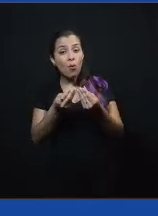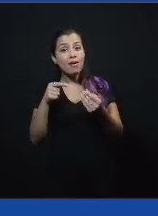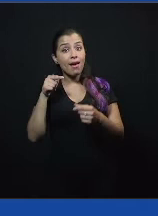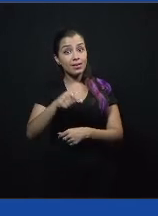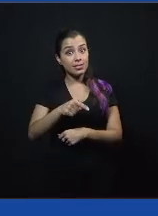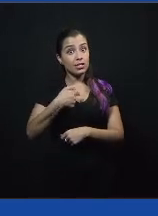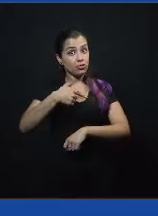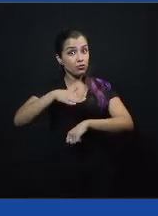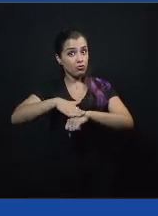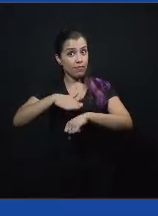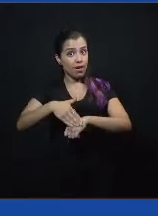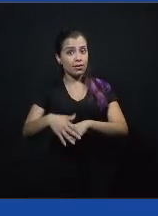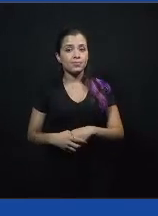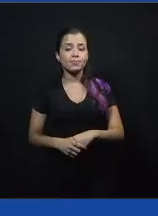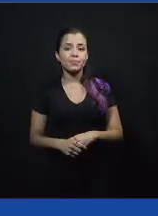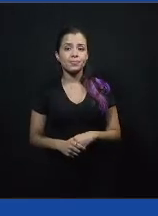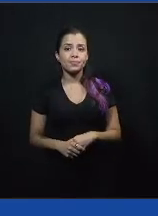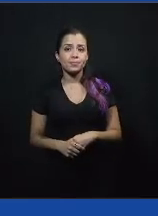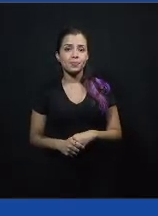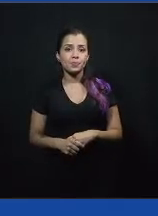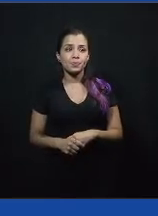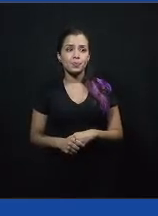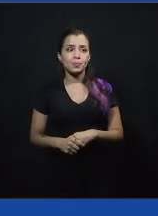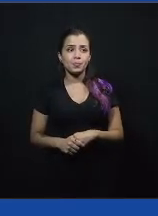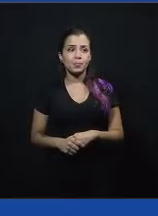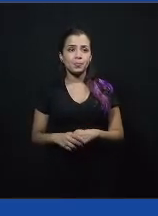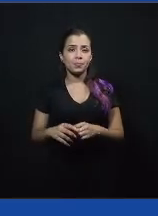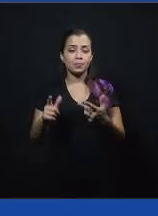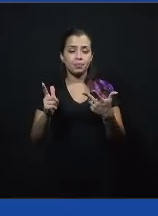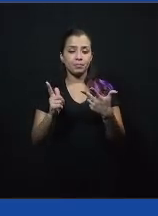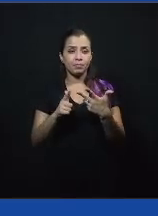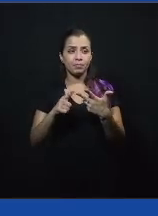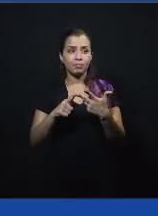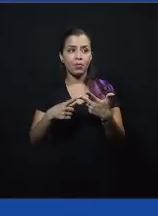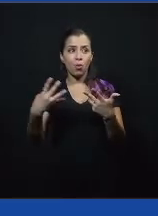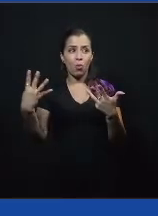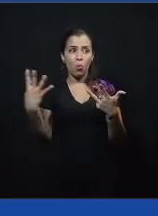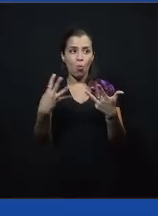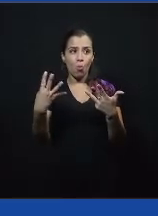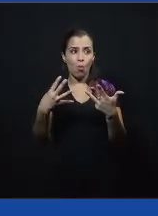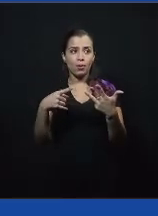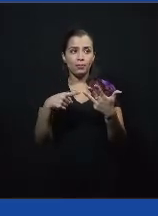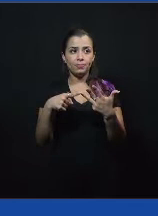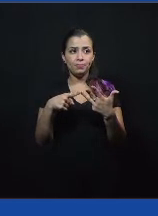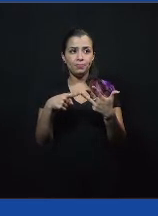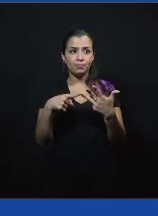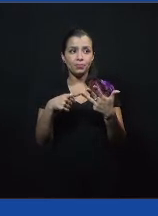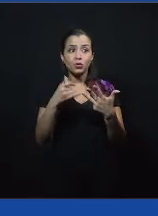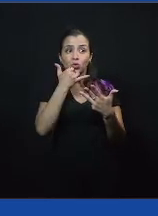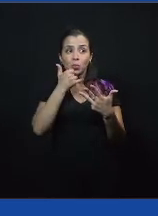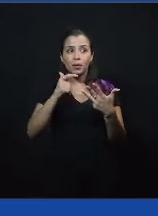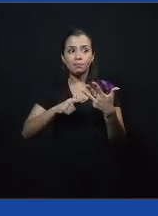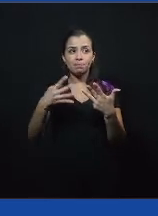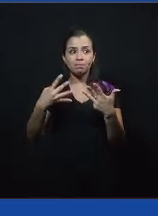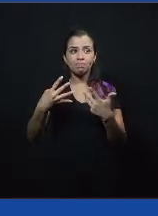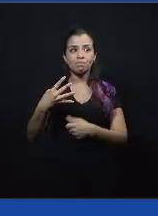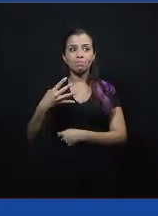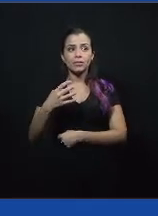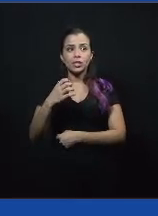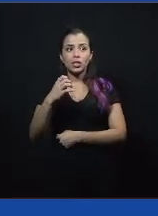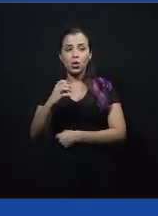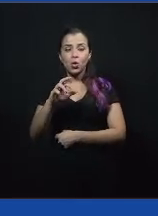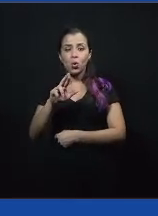nessa parte e a próxima parte é o cruzamento do primeiro Portal onde eu tenho que falar que a gente